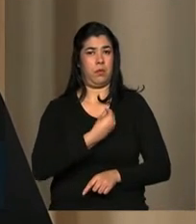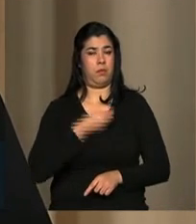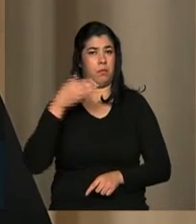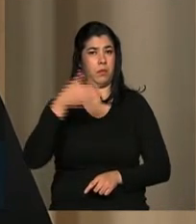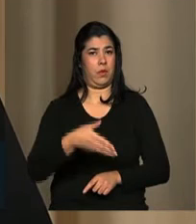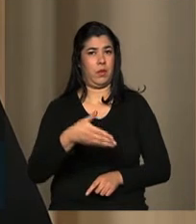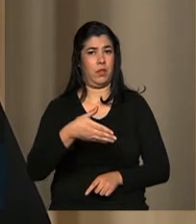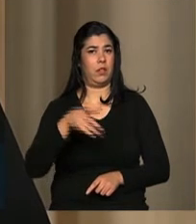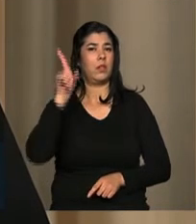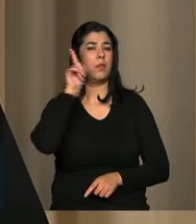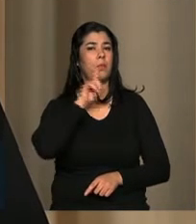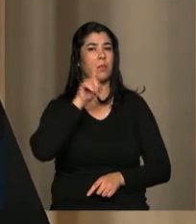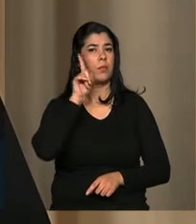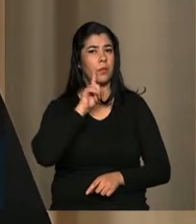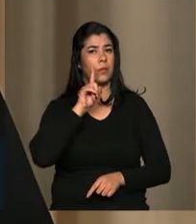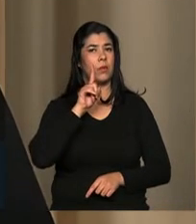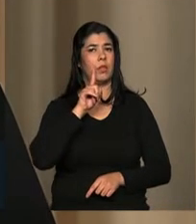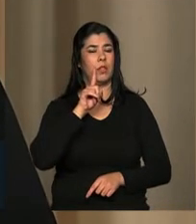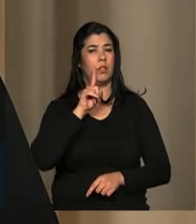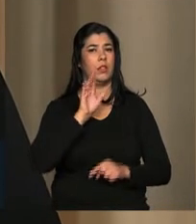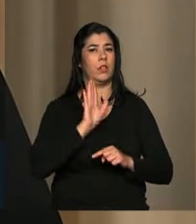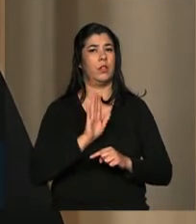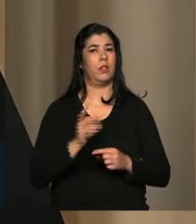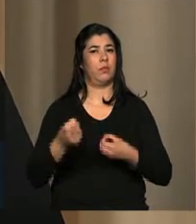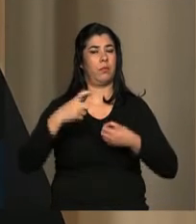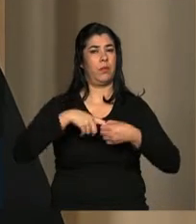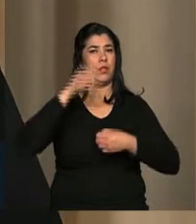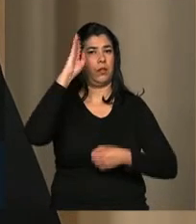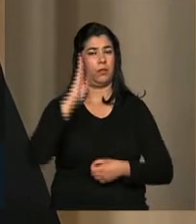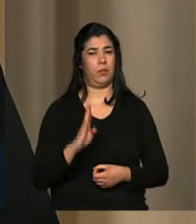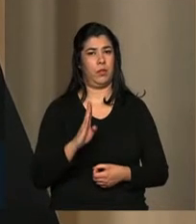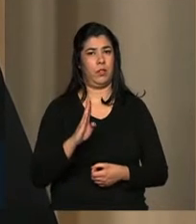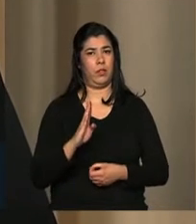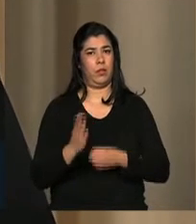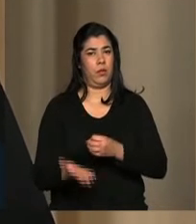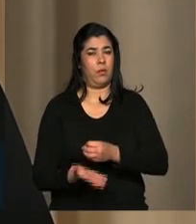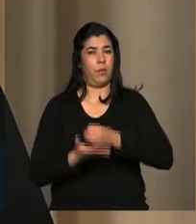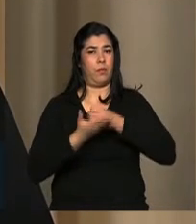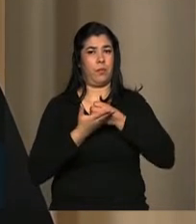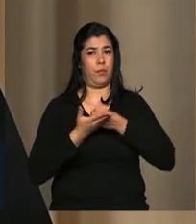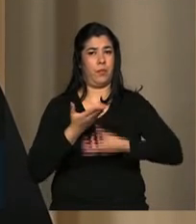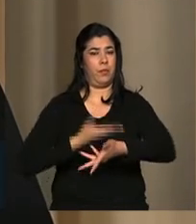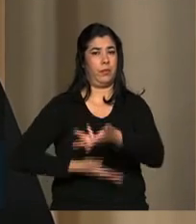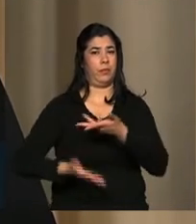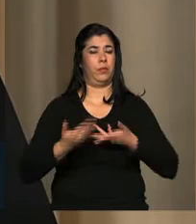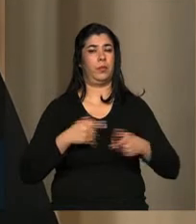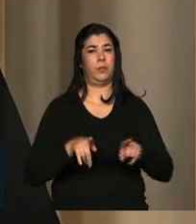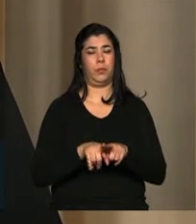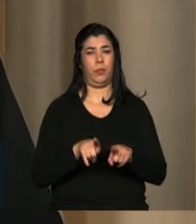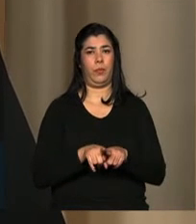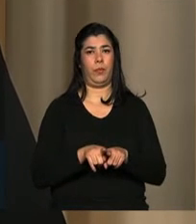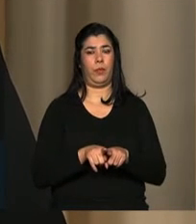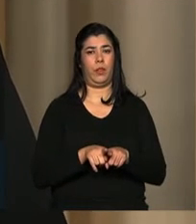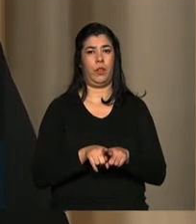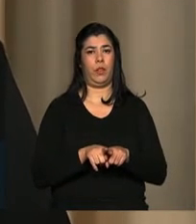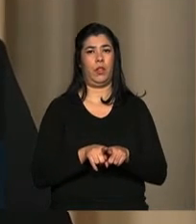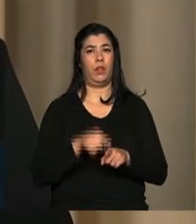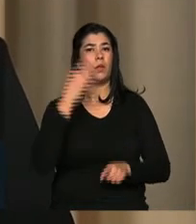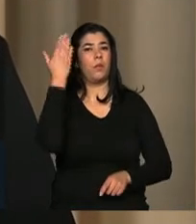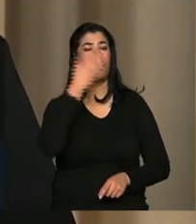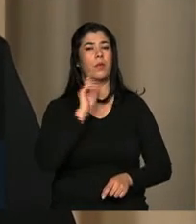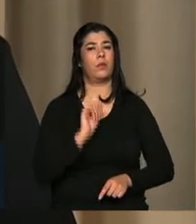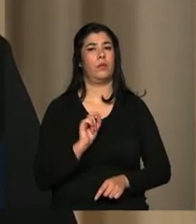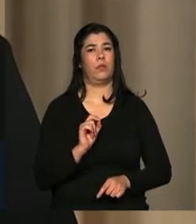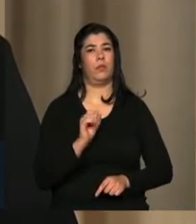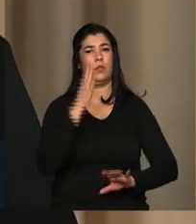Brasil dão a base para a nossa relação e também comprovam